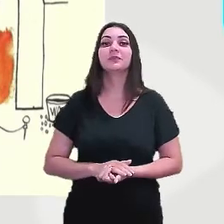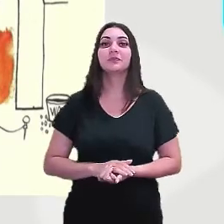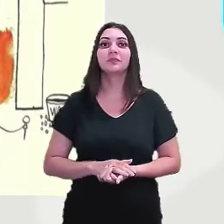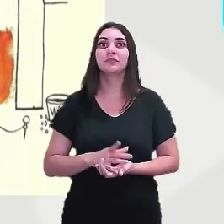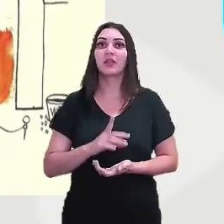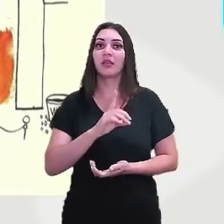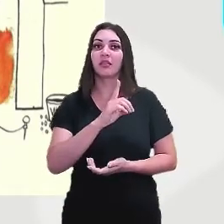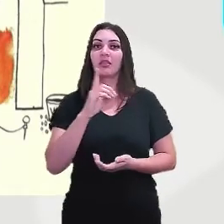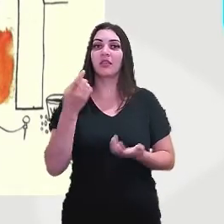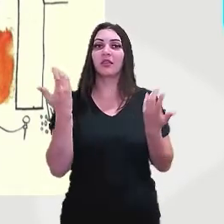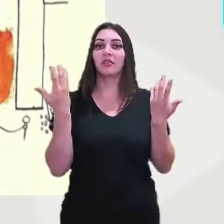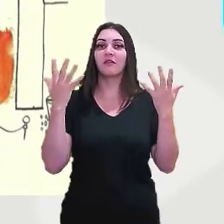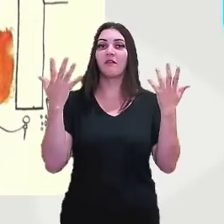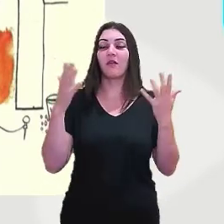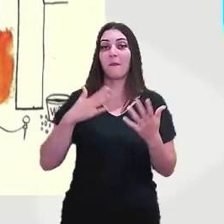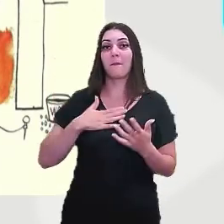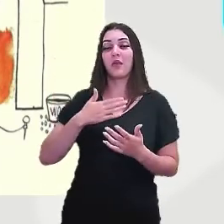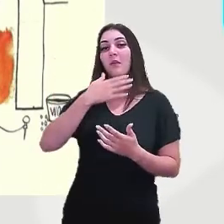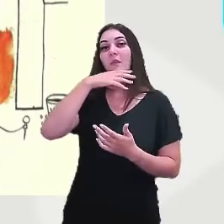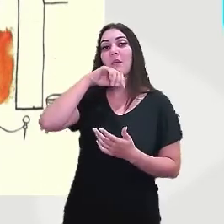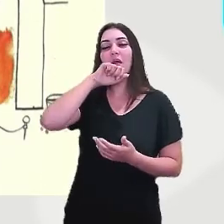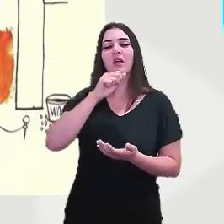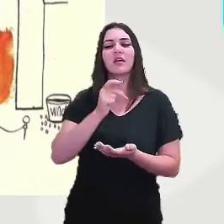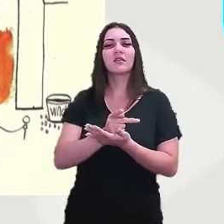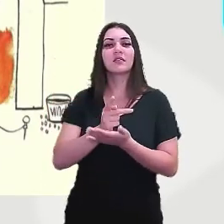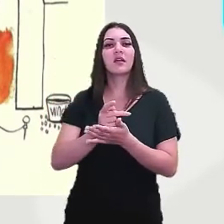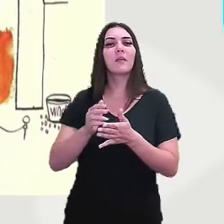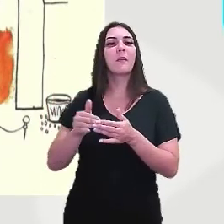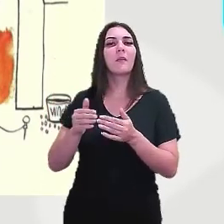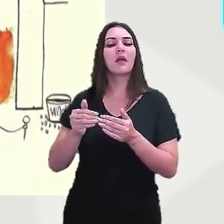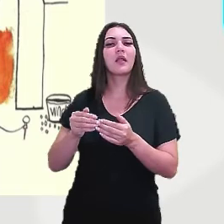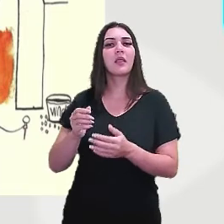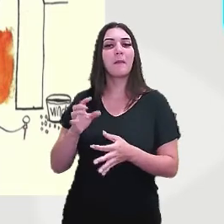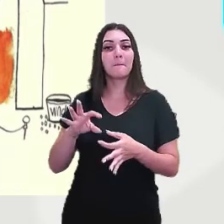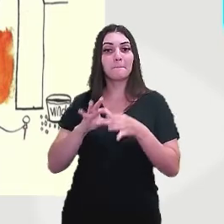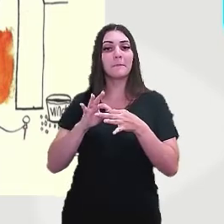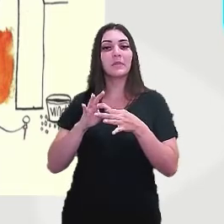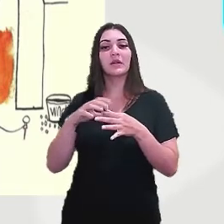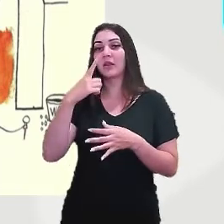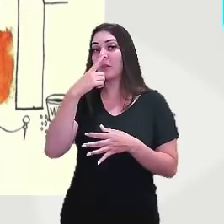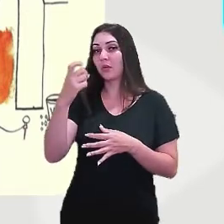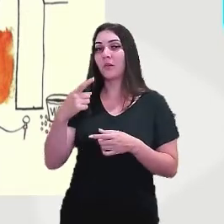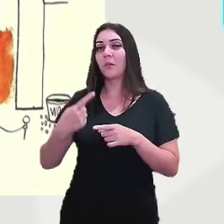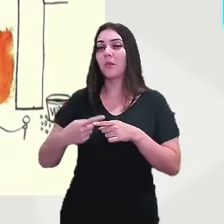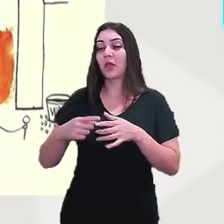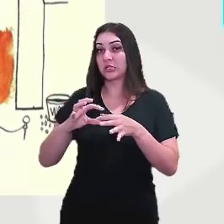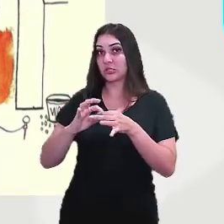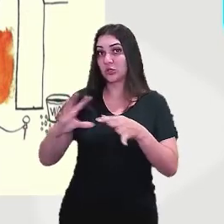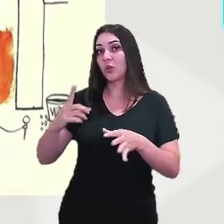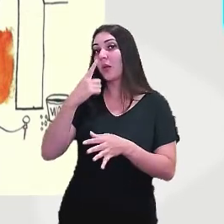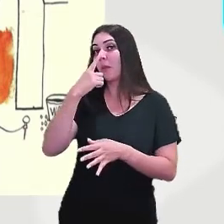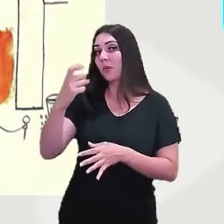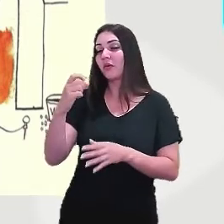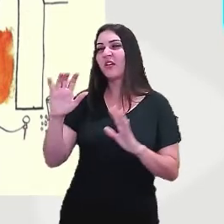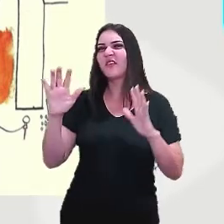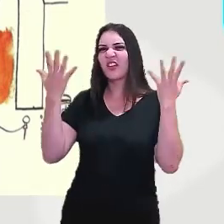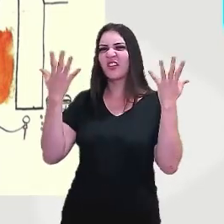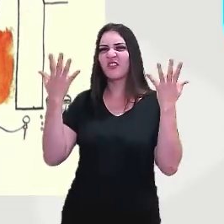Em dia de festa, meu pai sempre pede para a gente prender o Pum. Ele diz que soltar o Pum em festa é falta